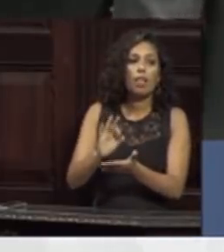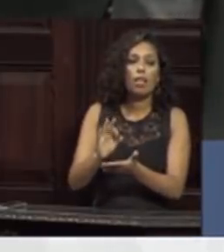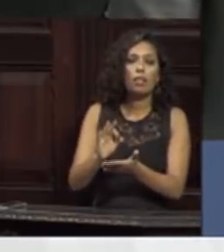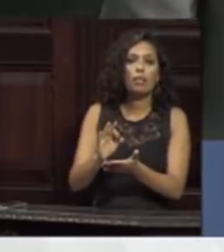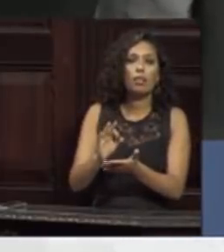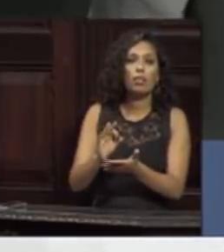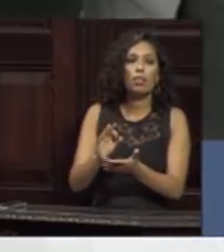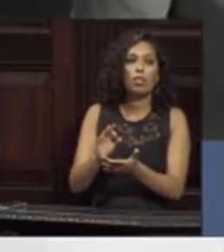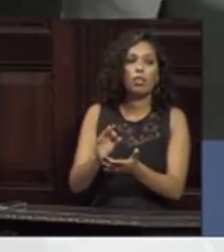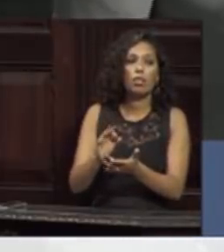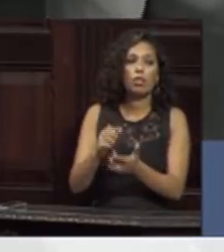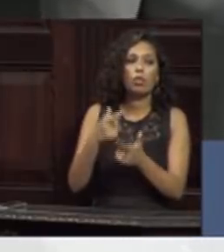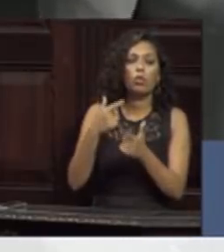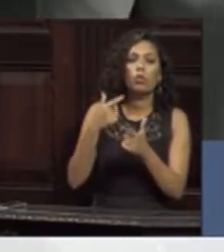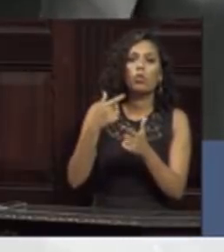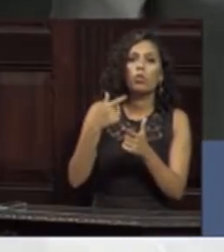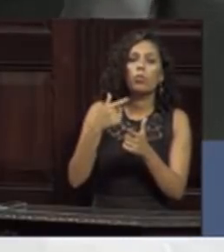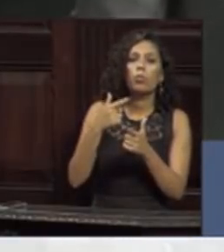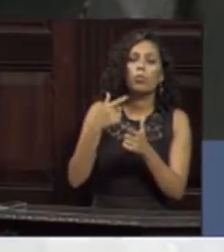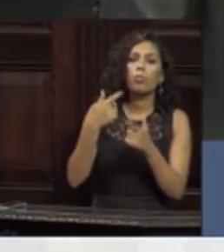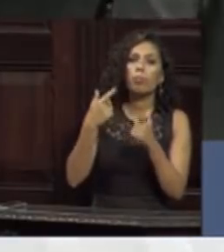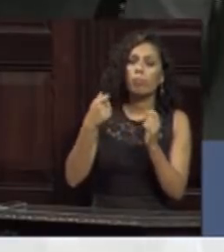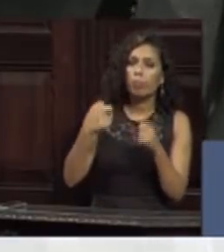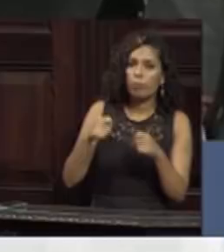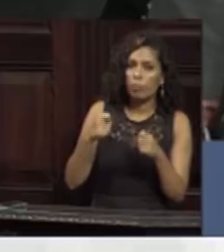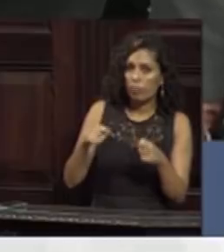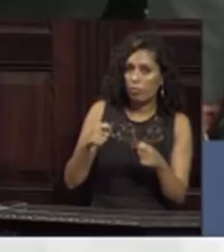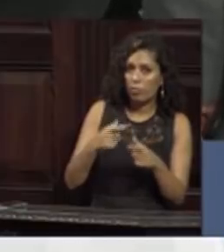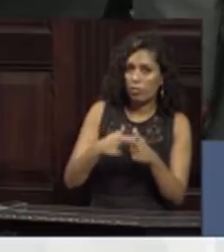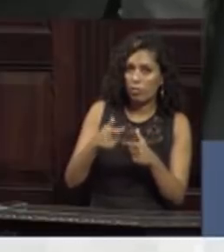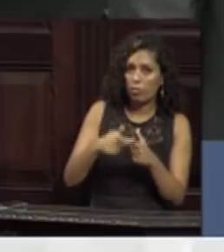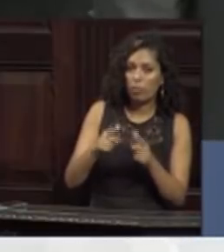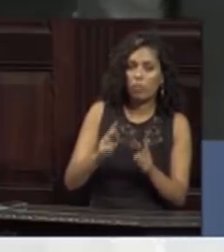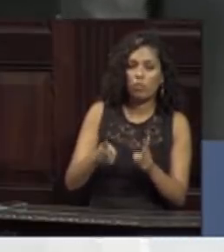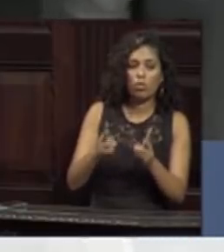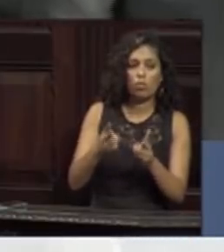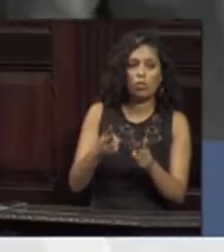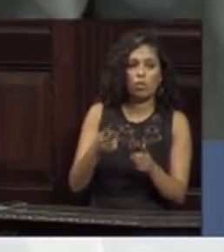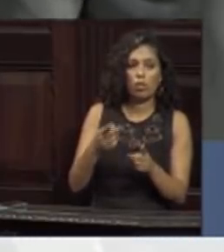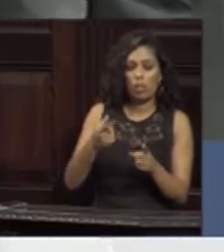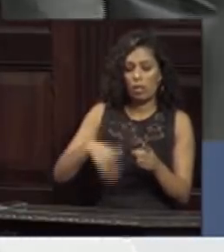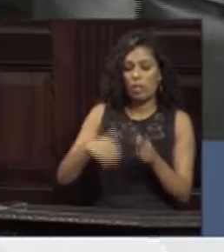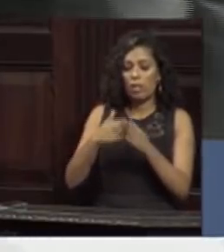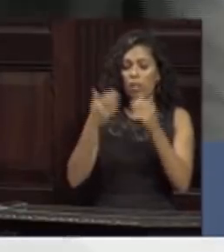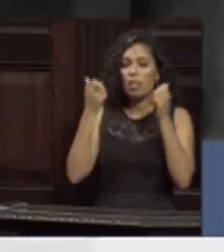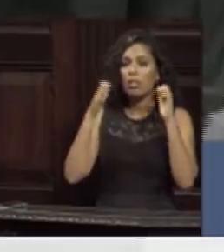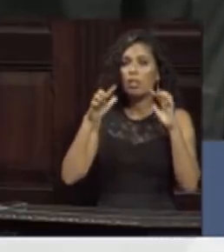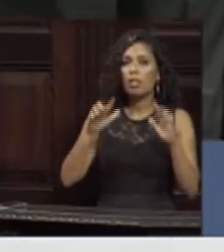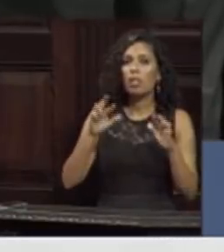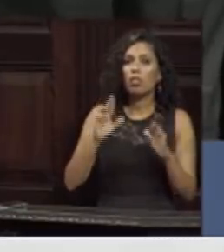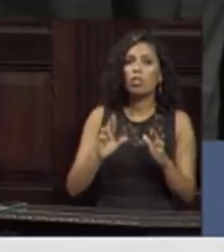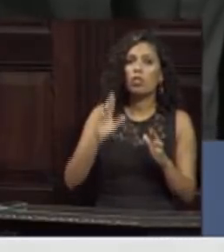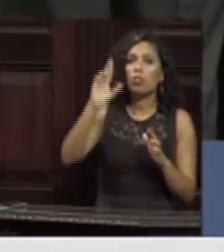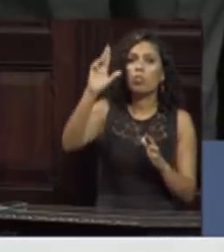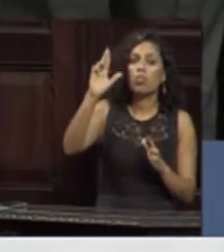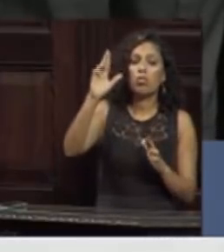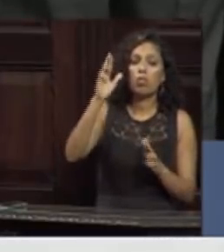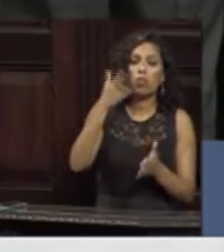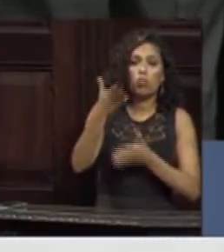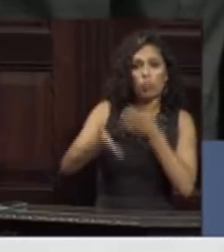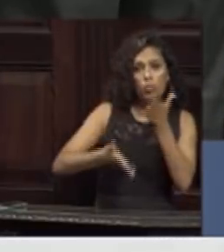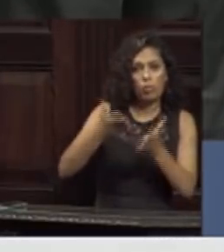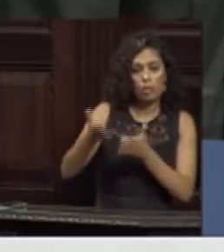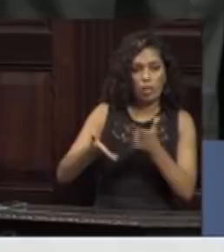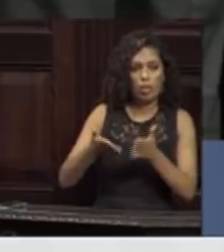não são tributados. Então, deixar claro aqui que essa casa tem a responsabilidade em cuidar desta matéria. E